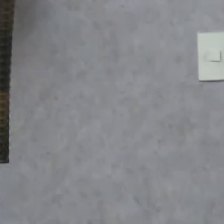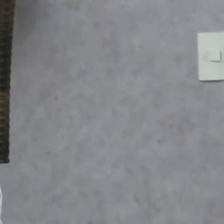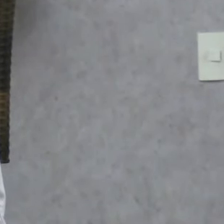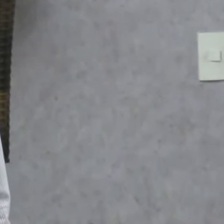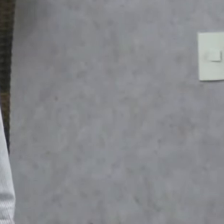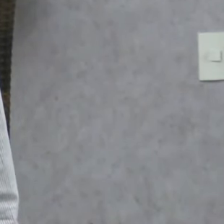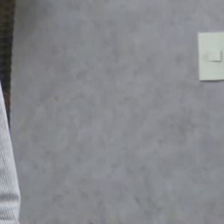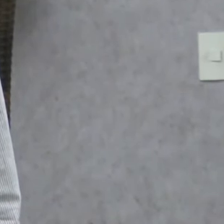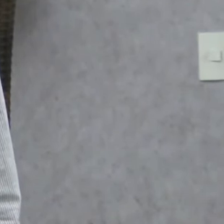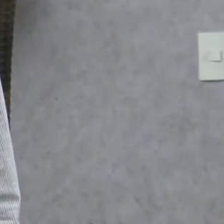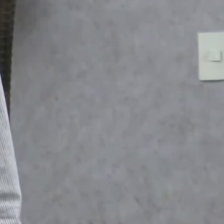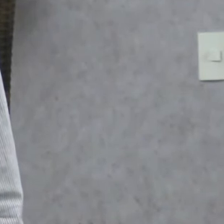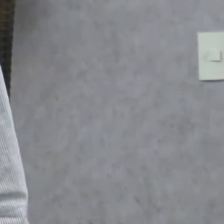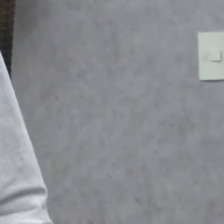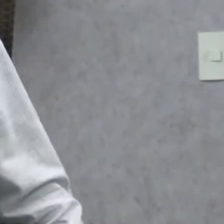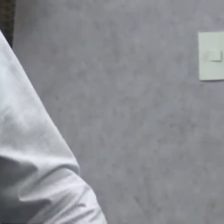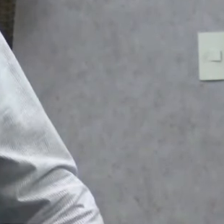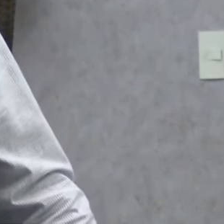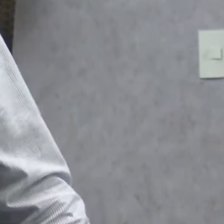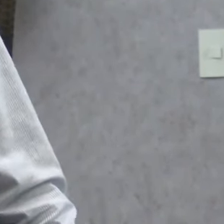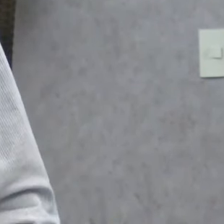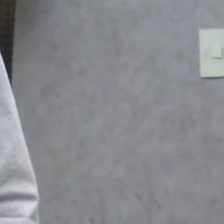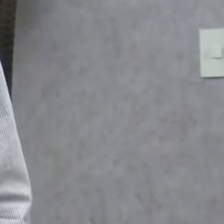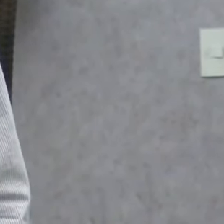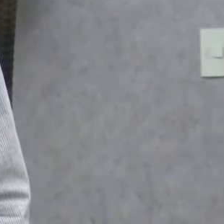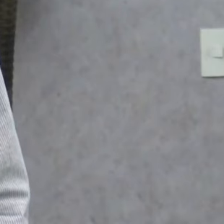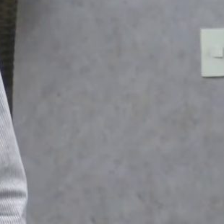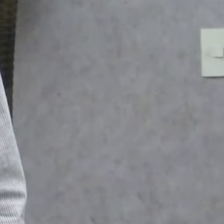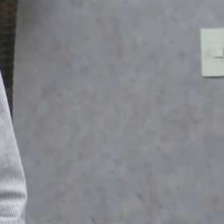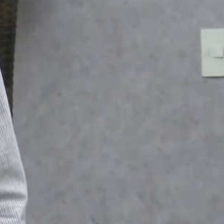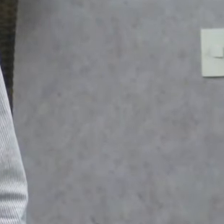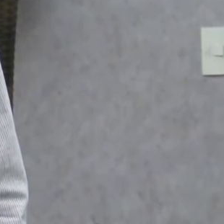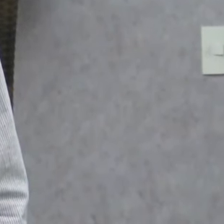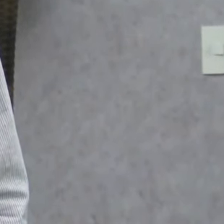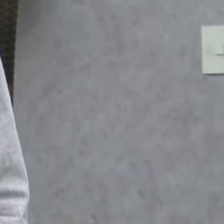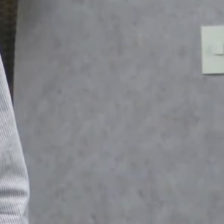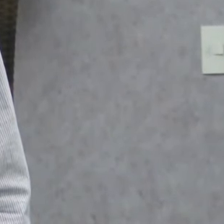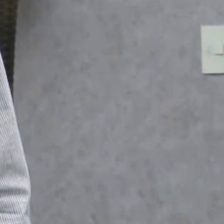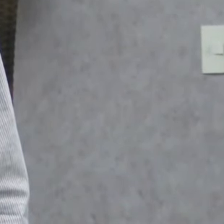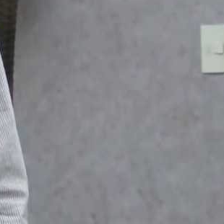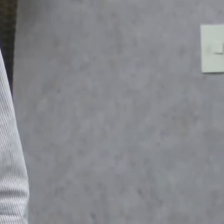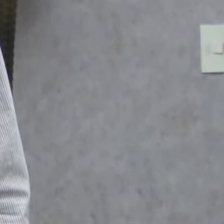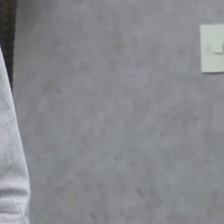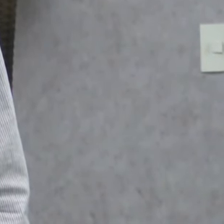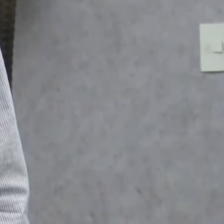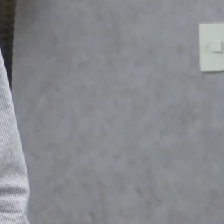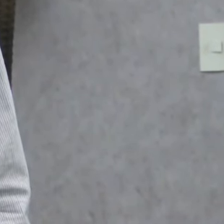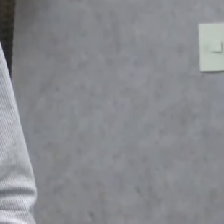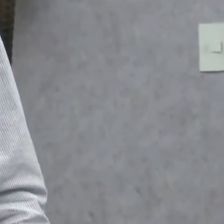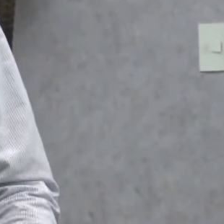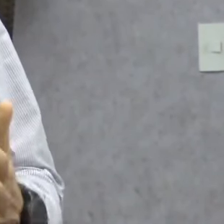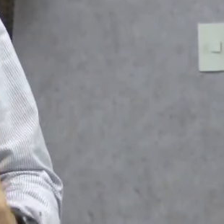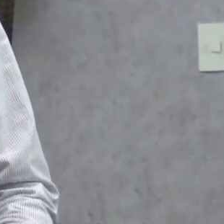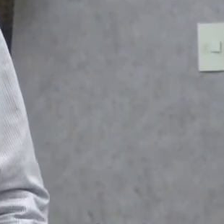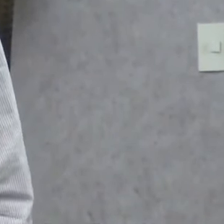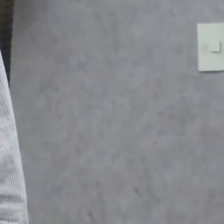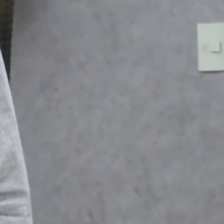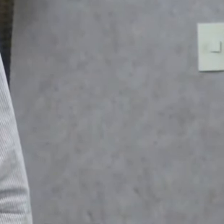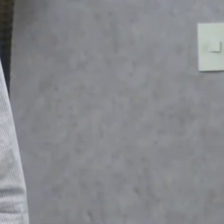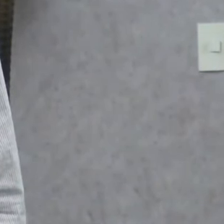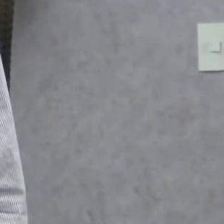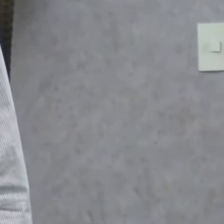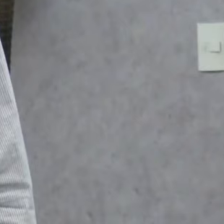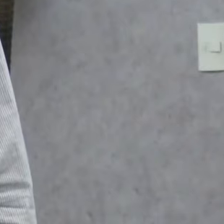Uma boa noite, nós estamos aqui em mais uma live do terceiro ato. Começamos agora a nossa transmissão, abrimos o nosso